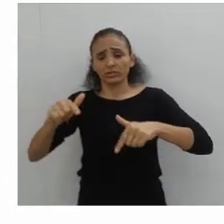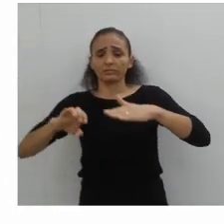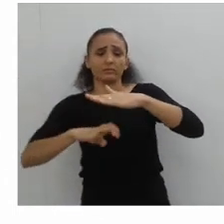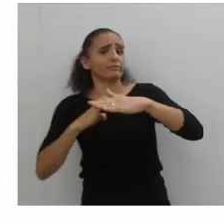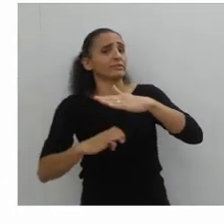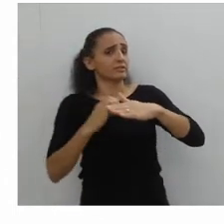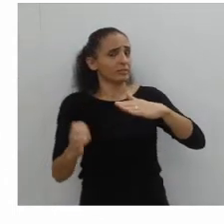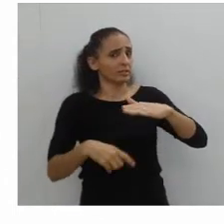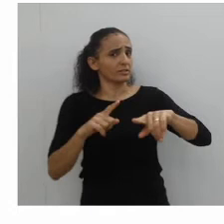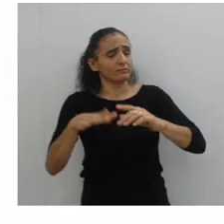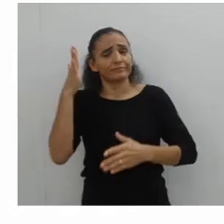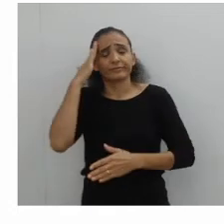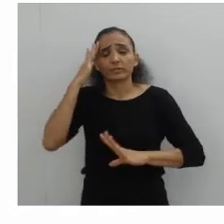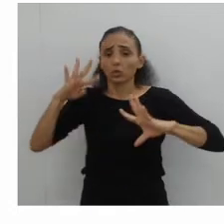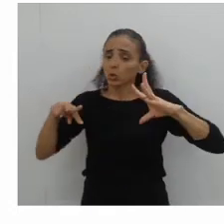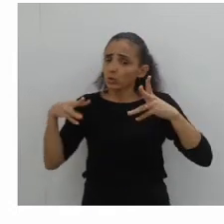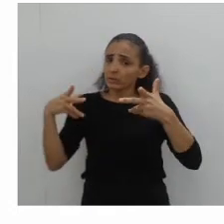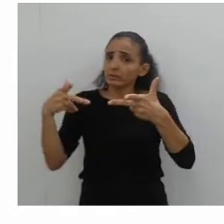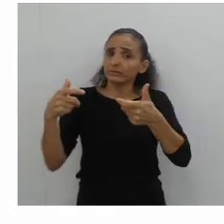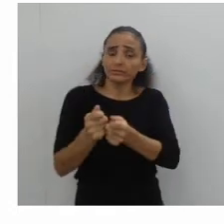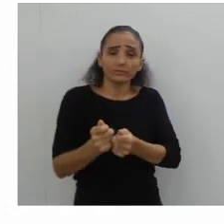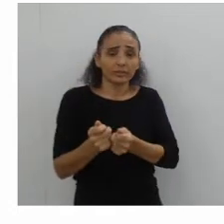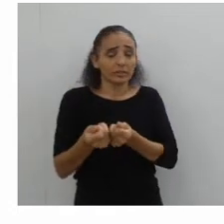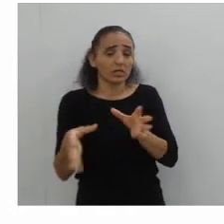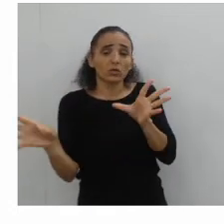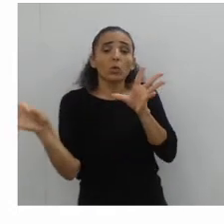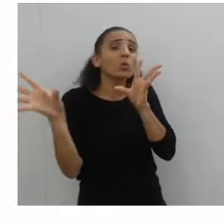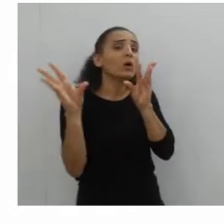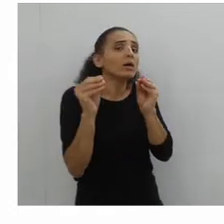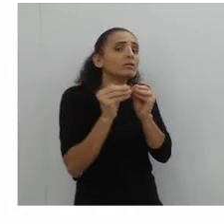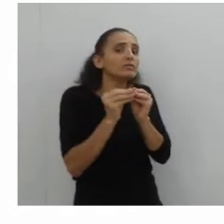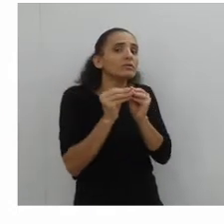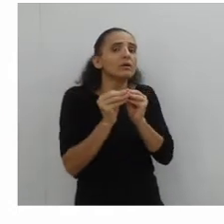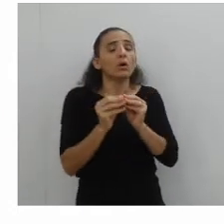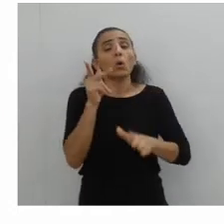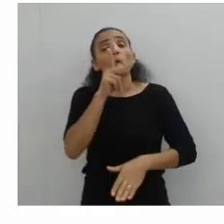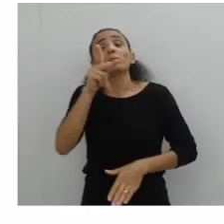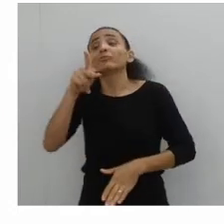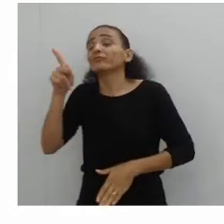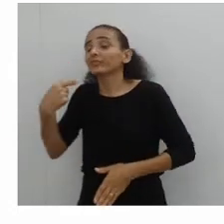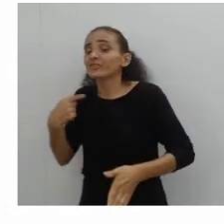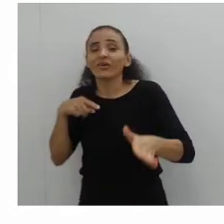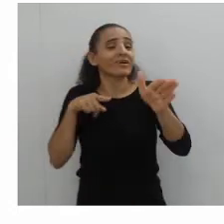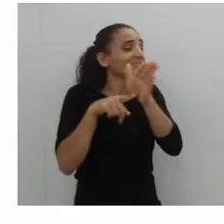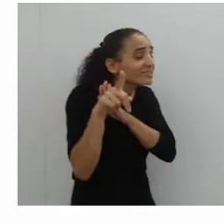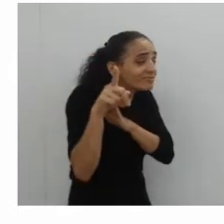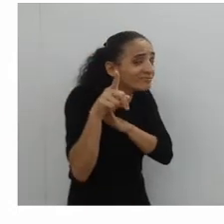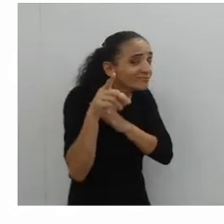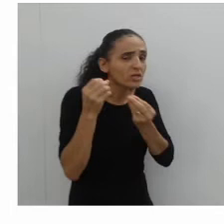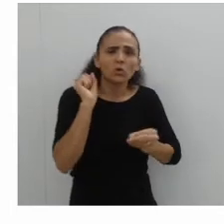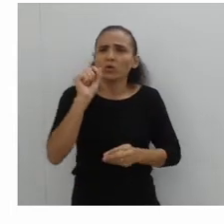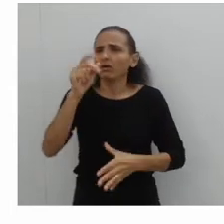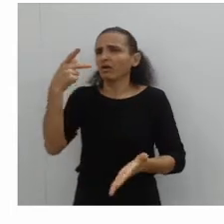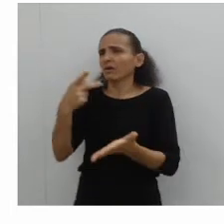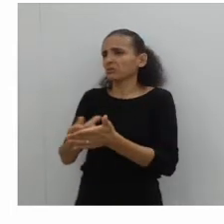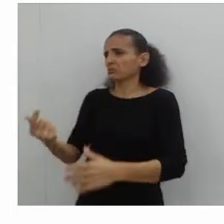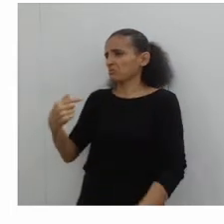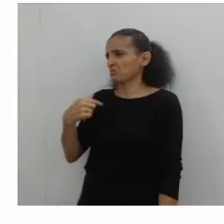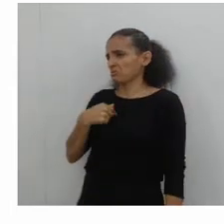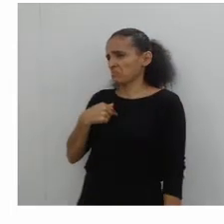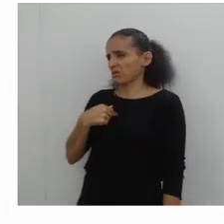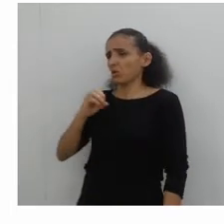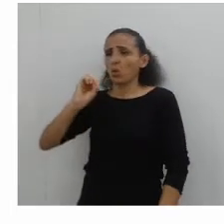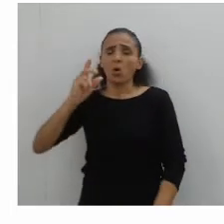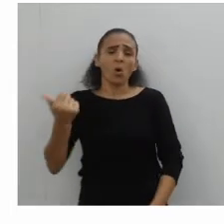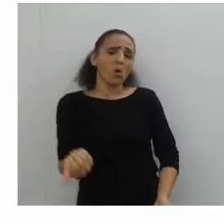bom? Então, de maneira geral, é isso aí que ele está dizendo. Ô professor, Girão, o que isso tem a ver com